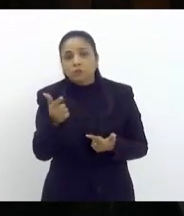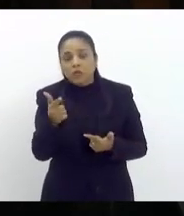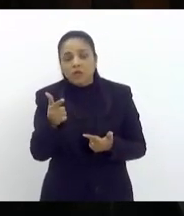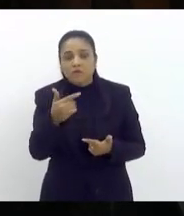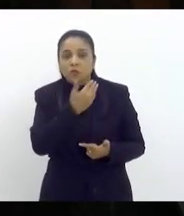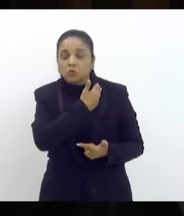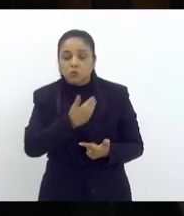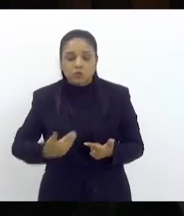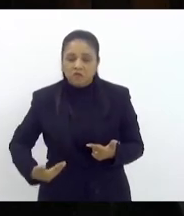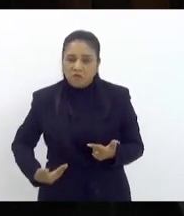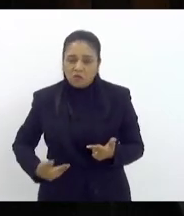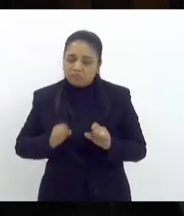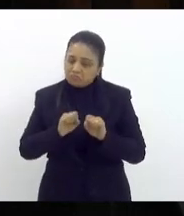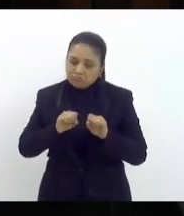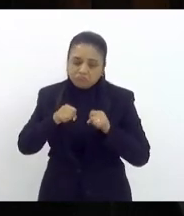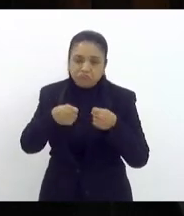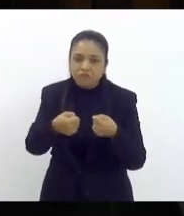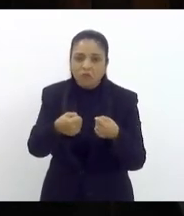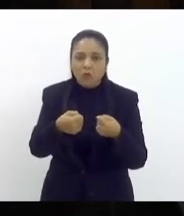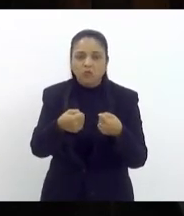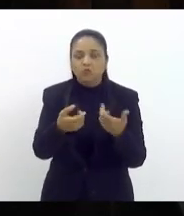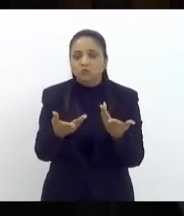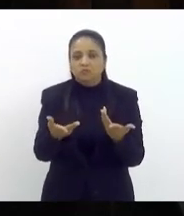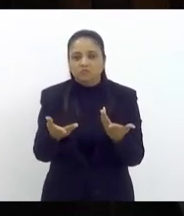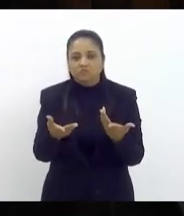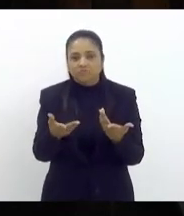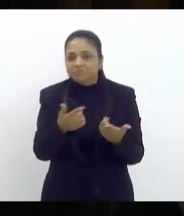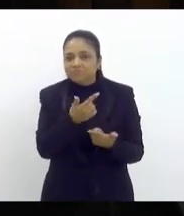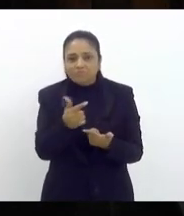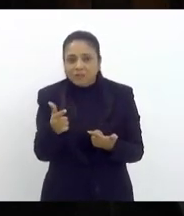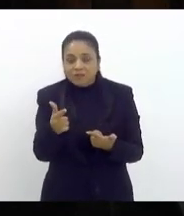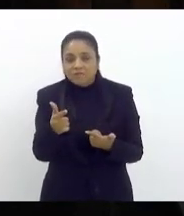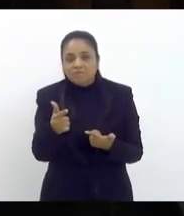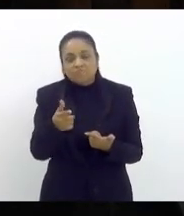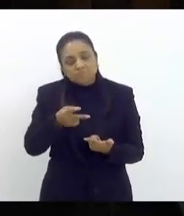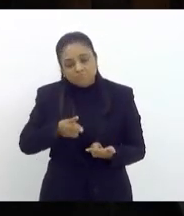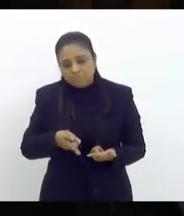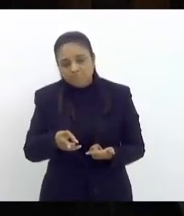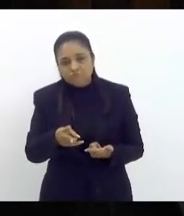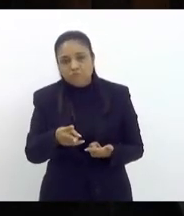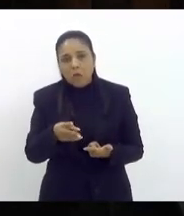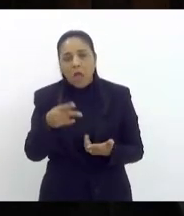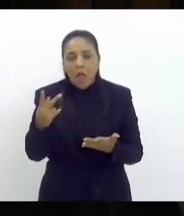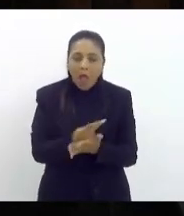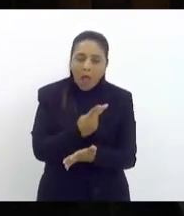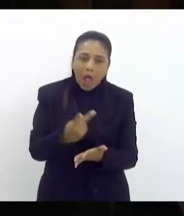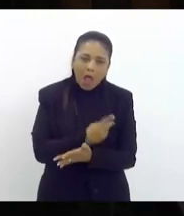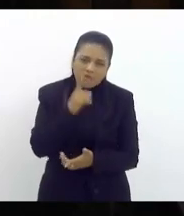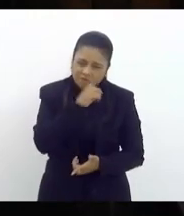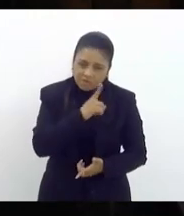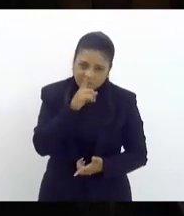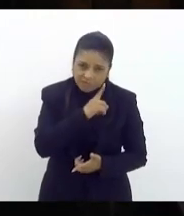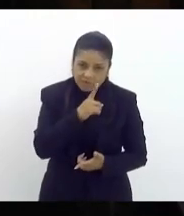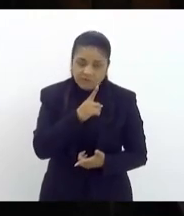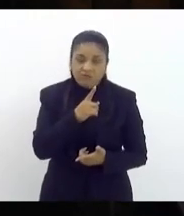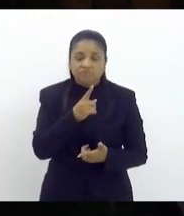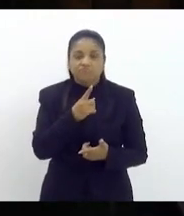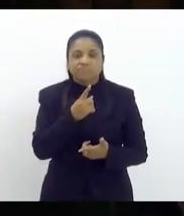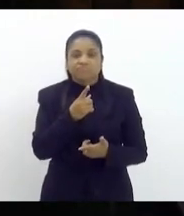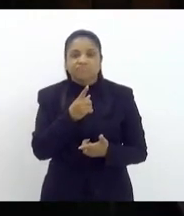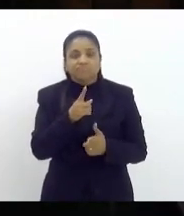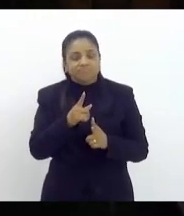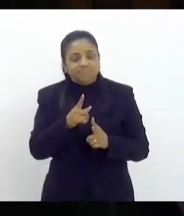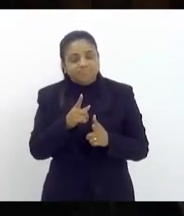do governo esse esforço o governo continua cavando a sua própria cova e com isso enterrando ações